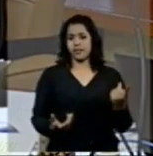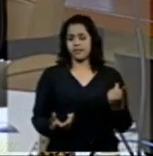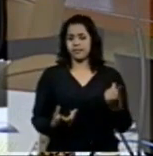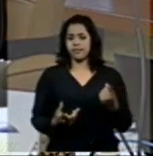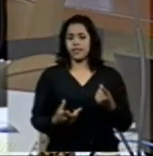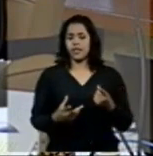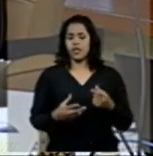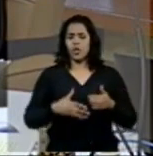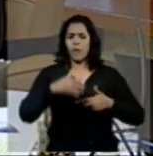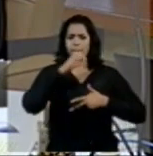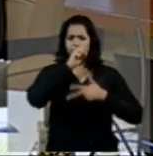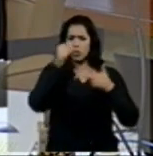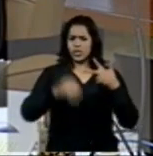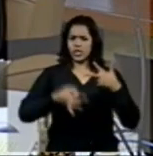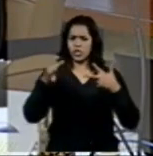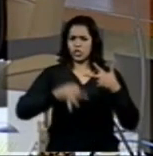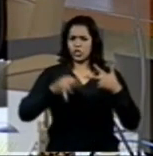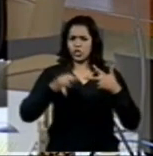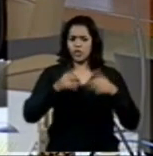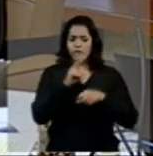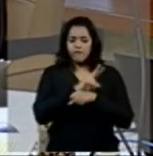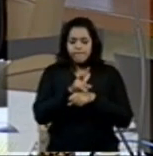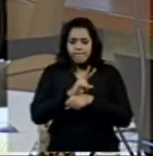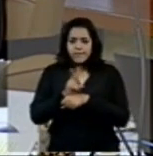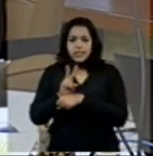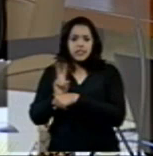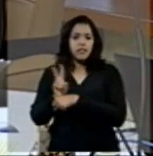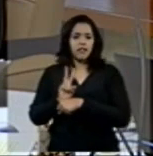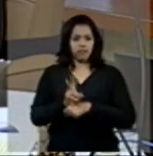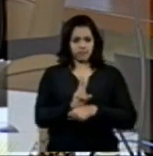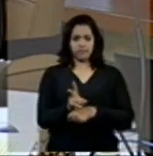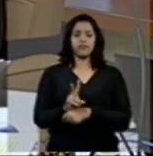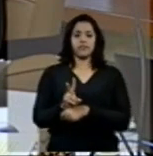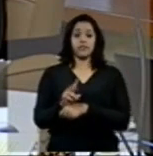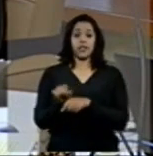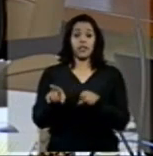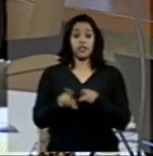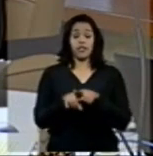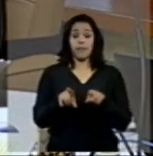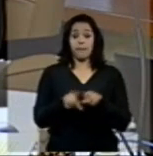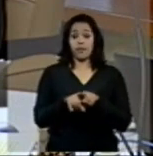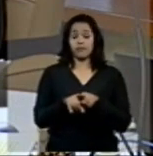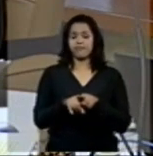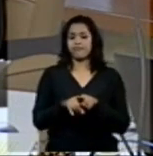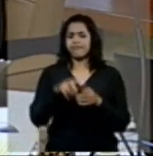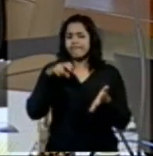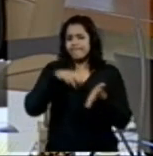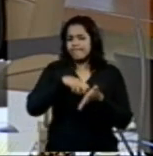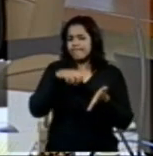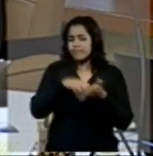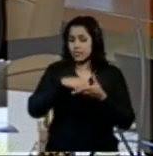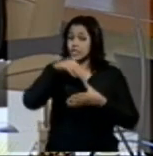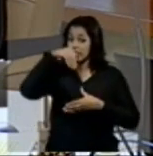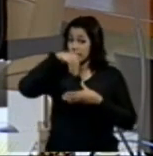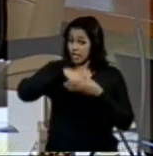o Poder Judiciário fiscalize e censure nos limites da